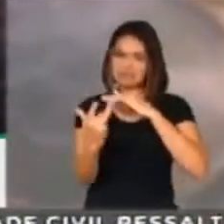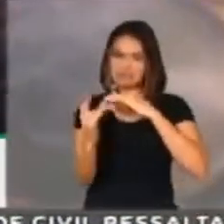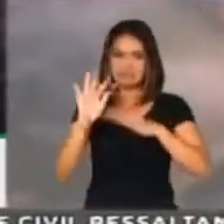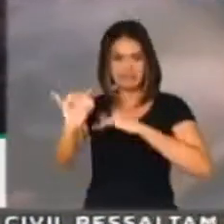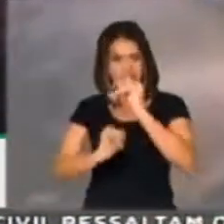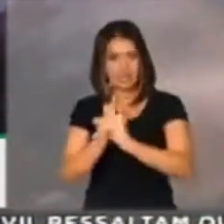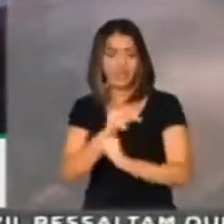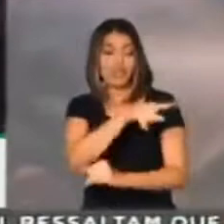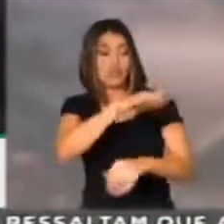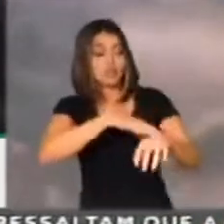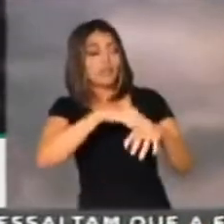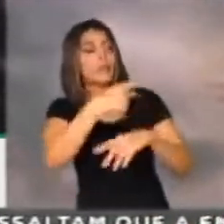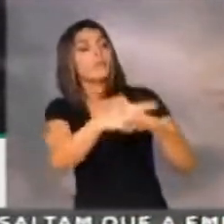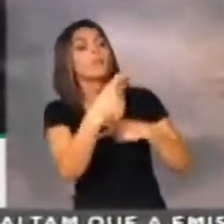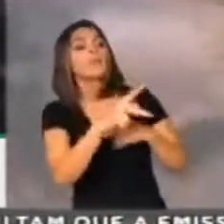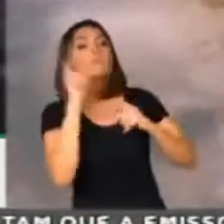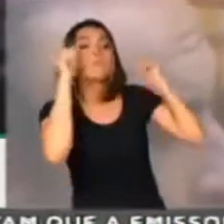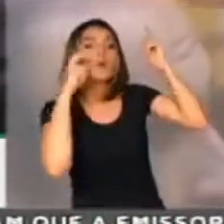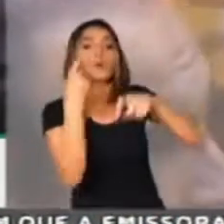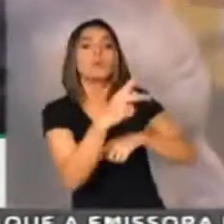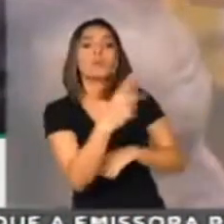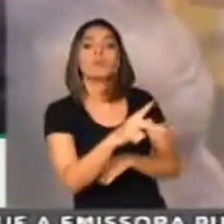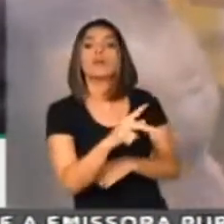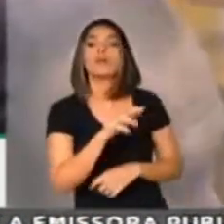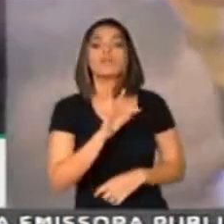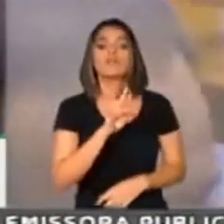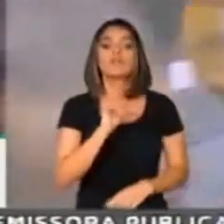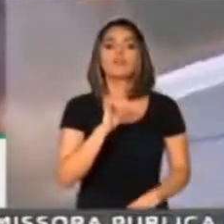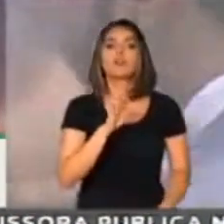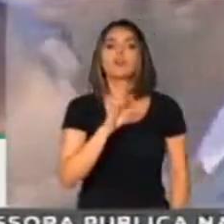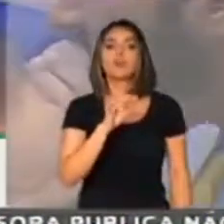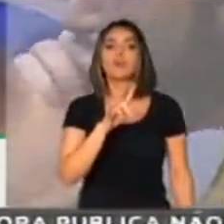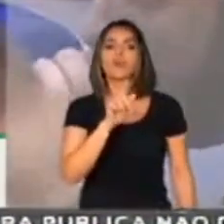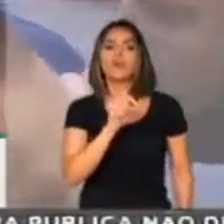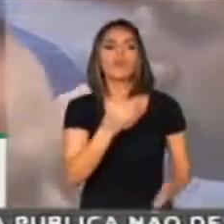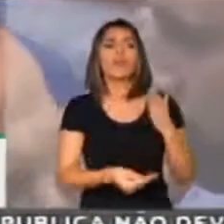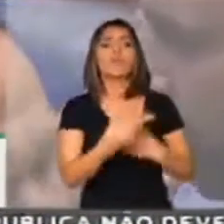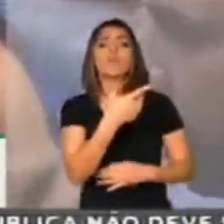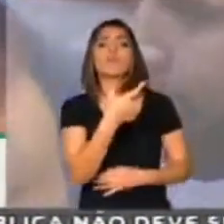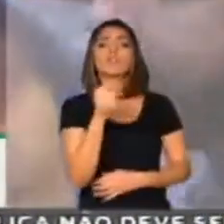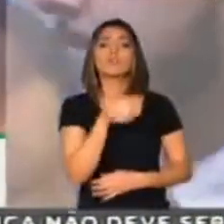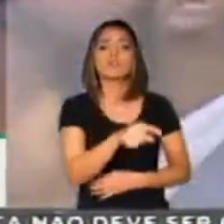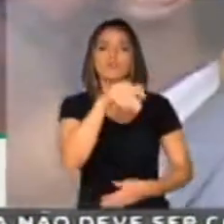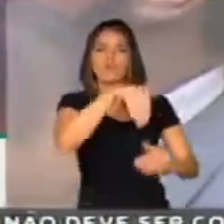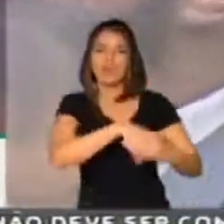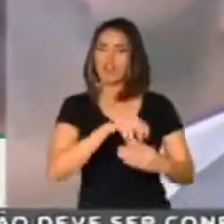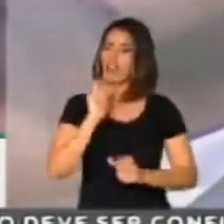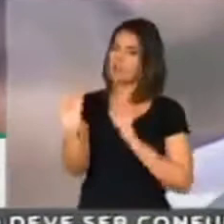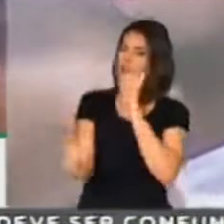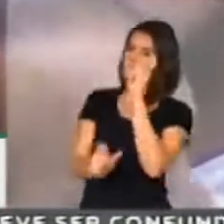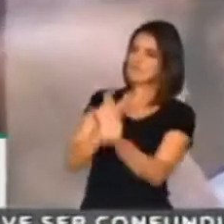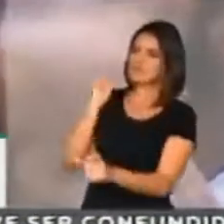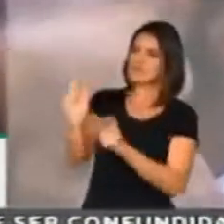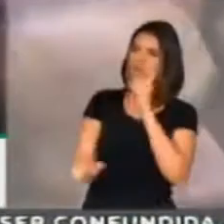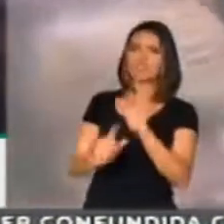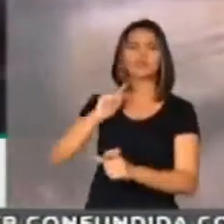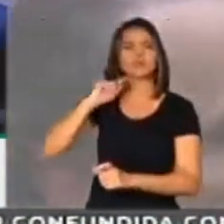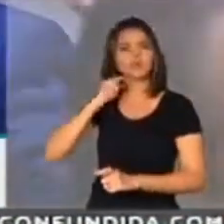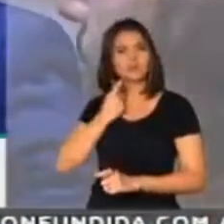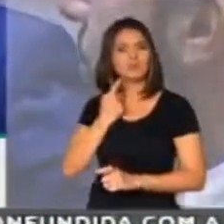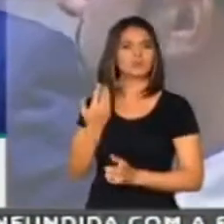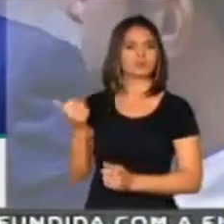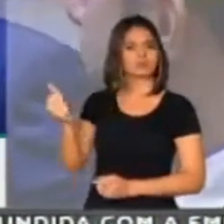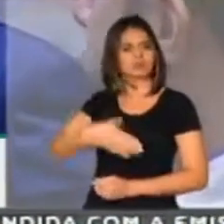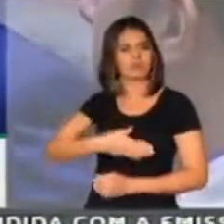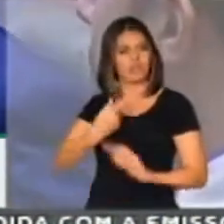base dele, que em Friburgo perdeu mais de 20 mil votos e agora fica nesses ataques sujos e baixos contra nós